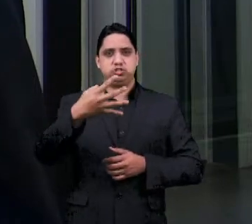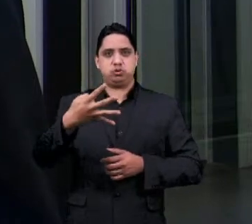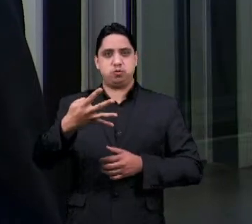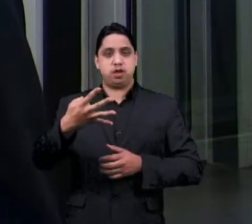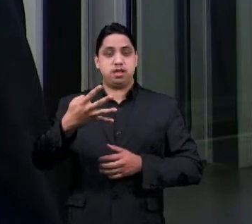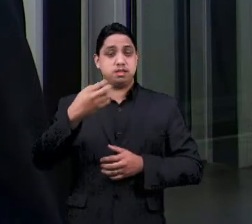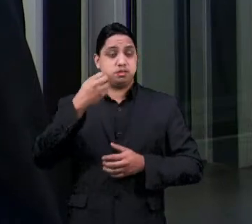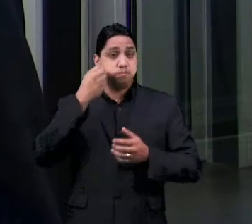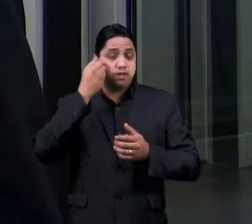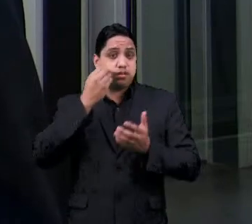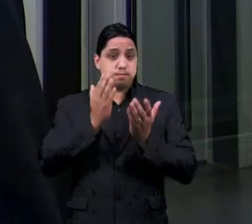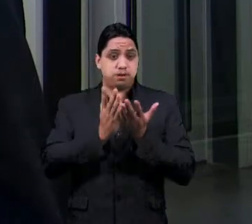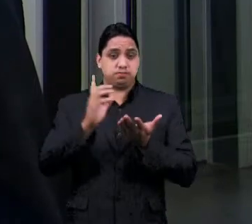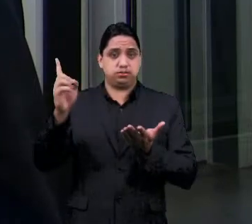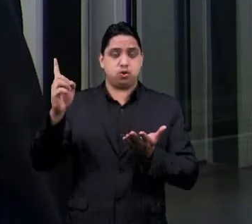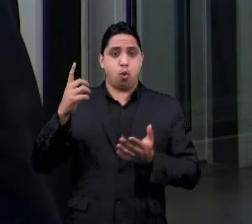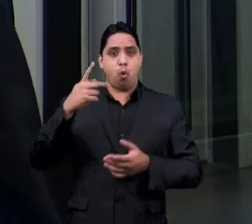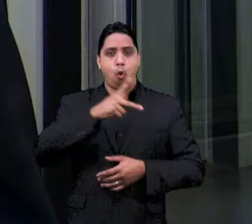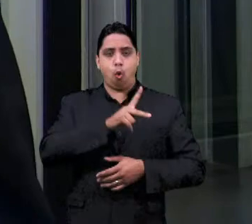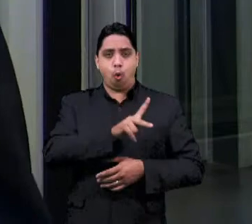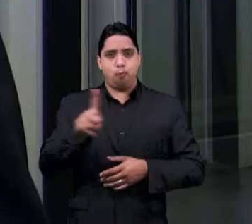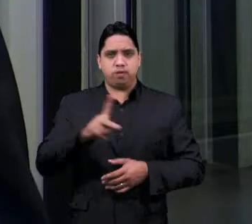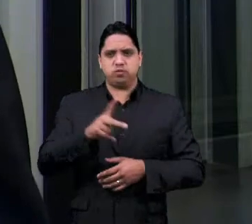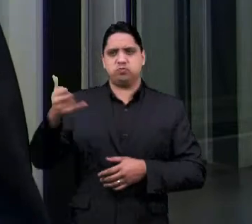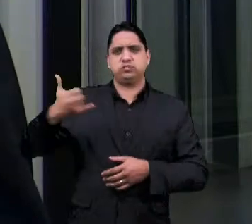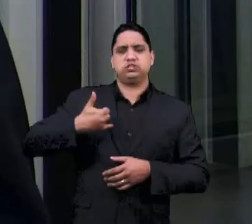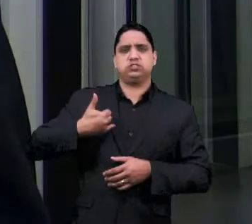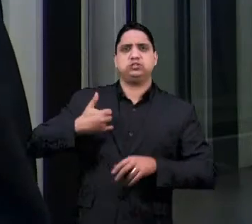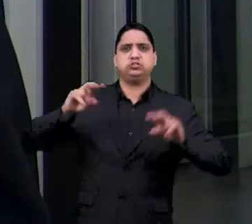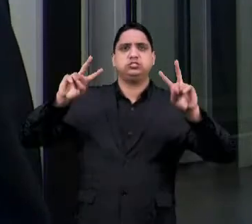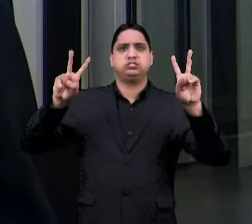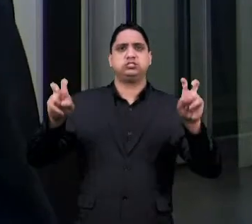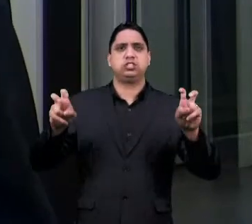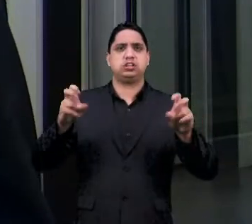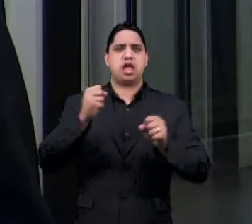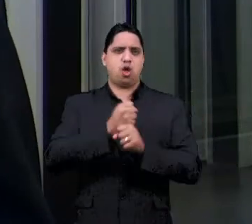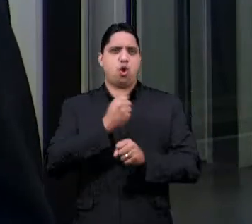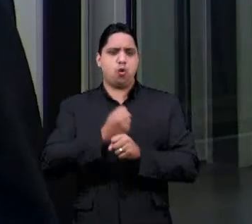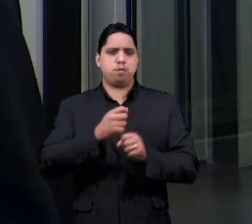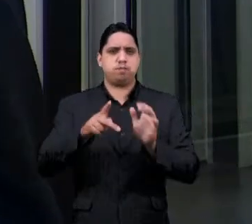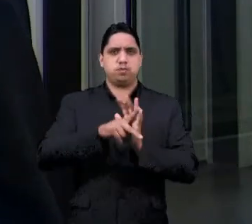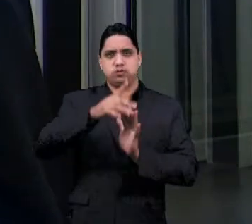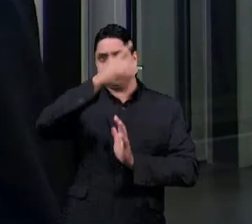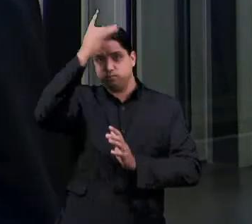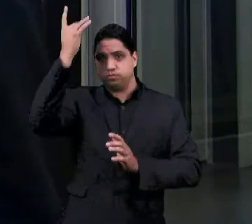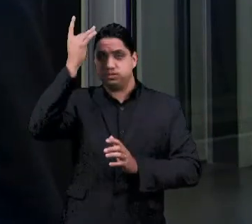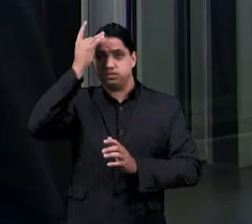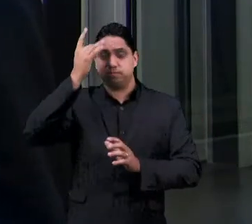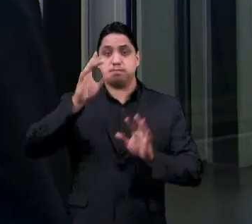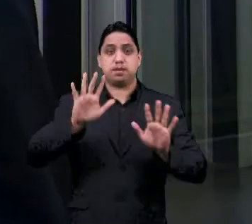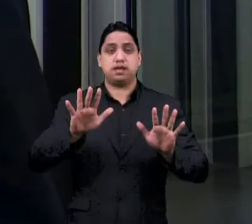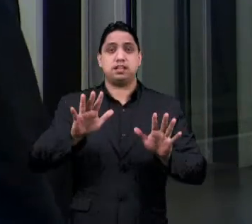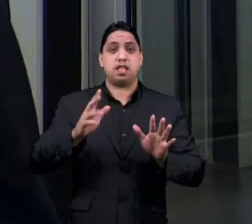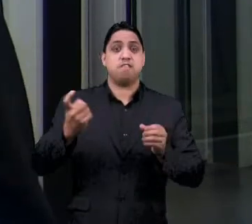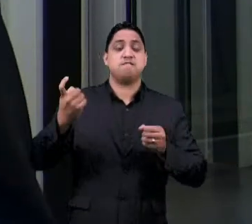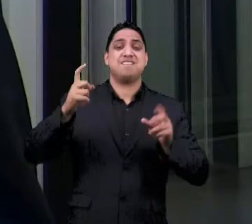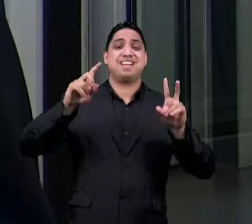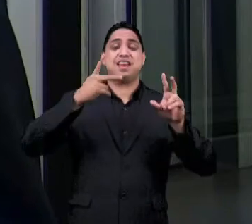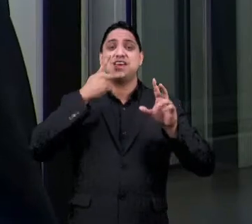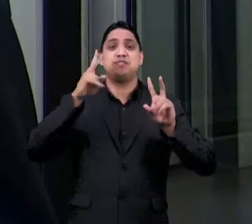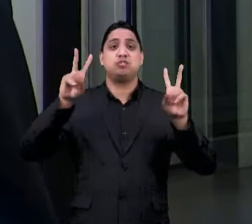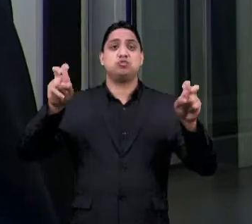que falou para nós, os alunos, a respeito não da obra do Espírito, mas a respeito da volta do Senhor